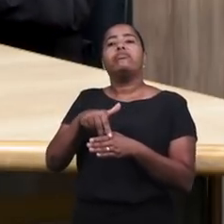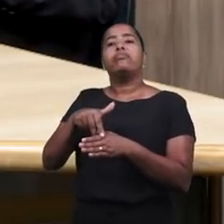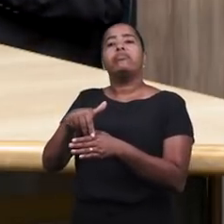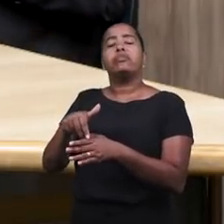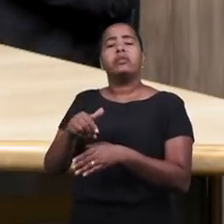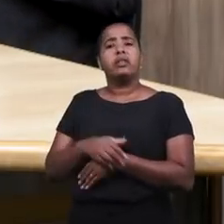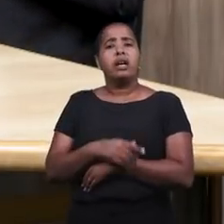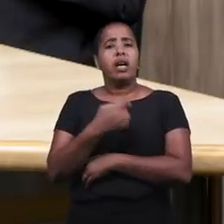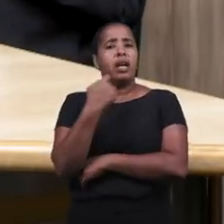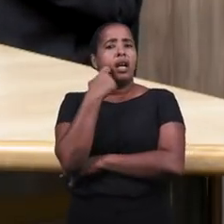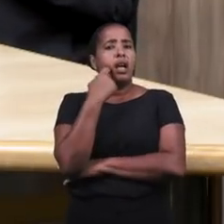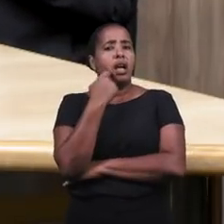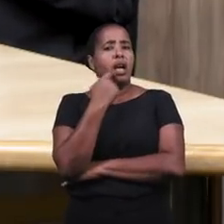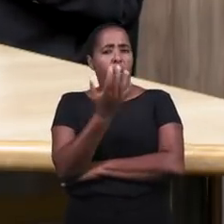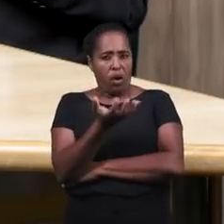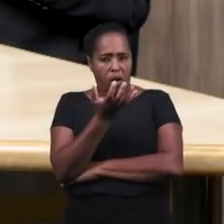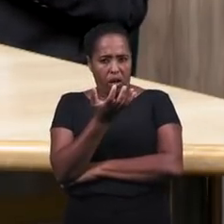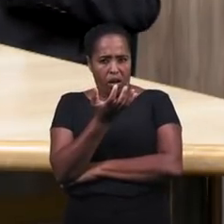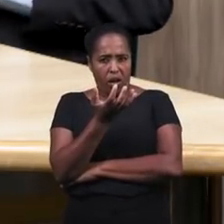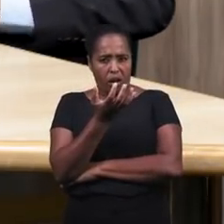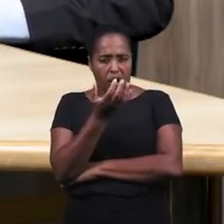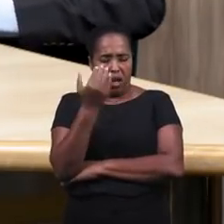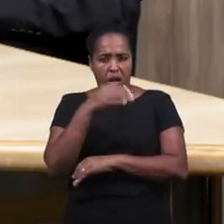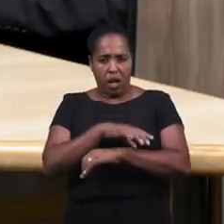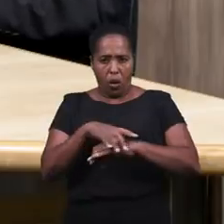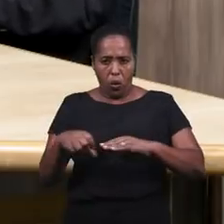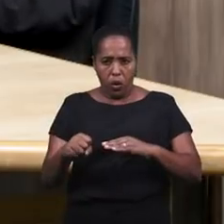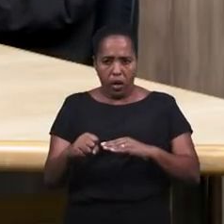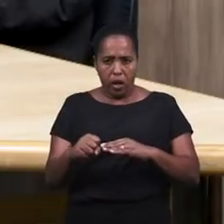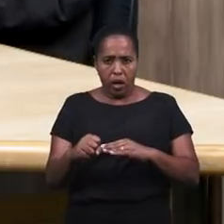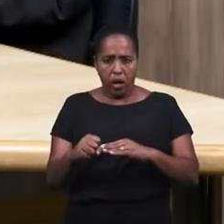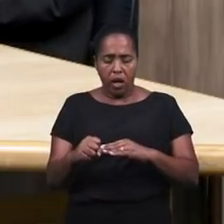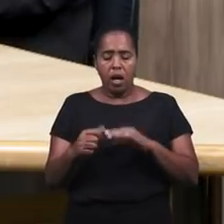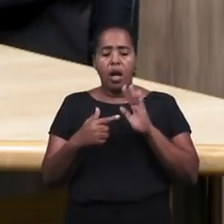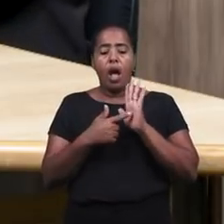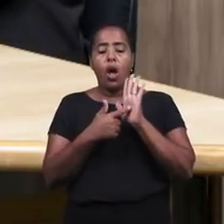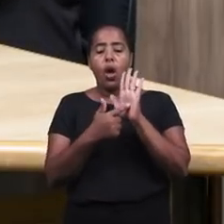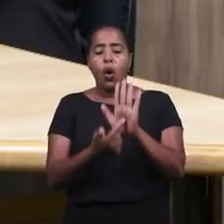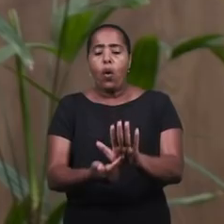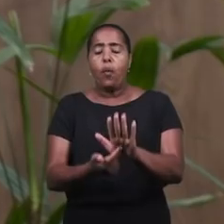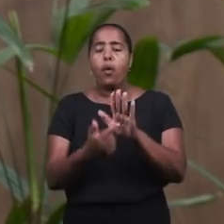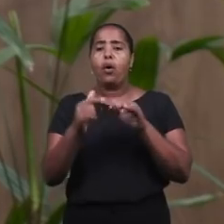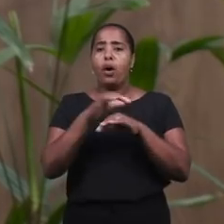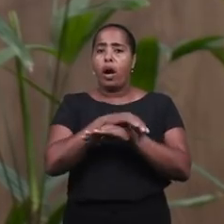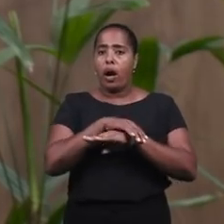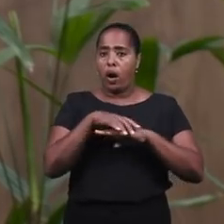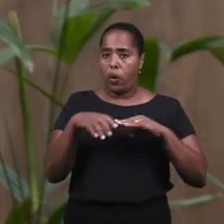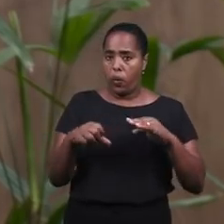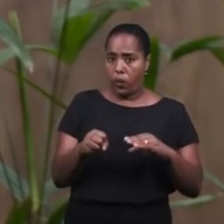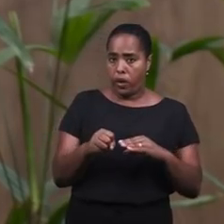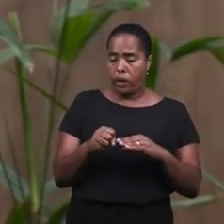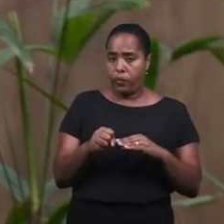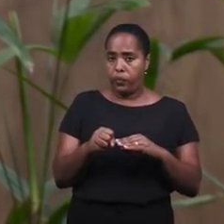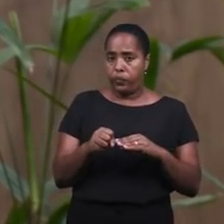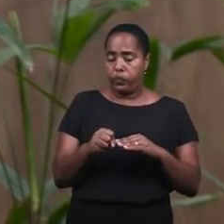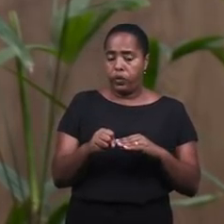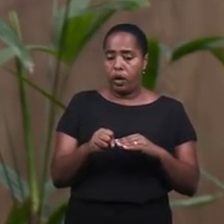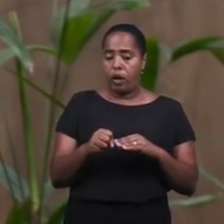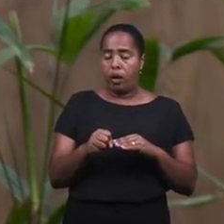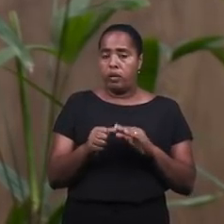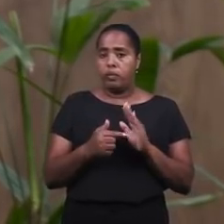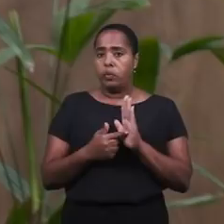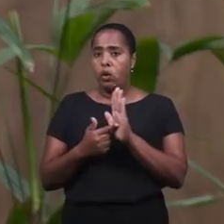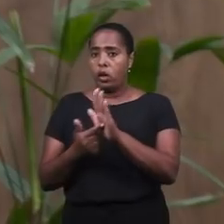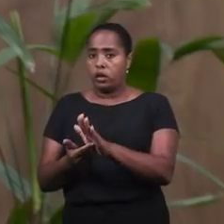Então, eu vou querer que a cura... Então, eu direciono a cura para